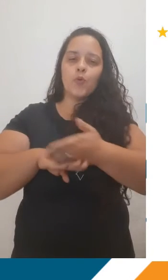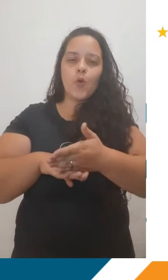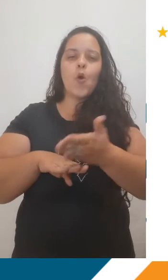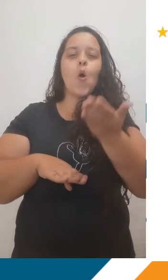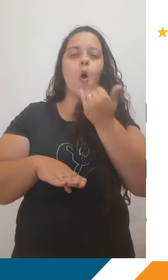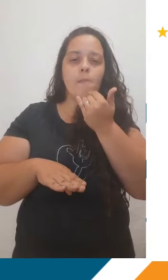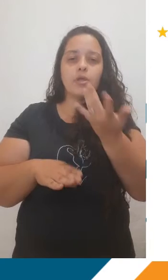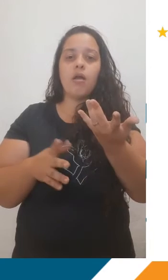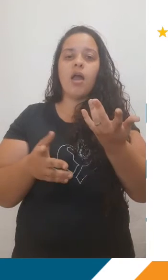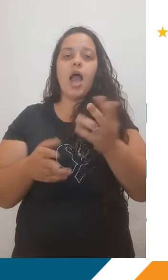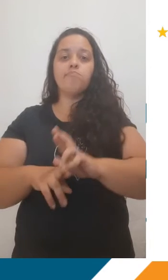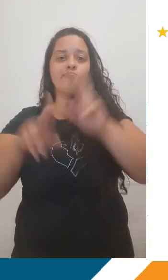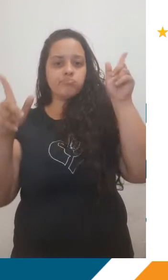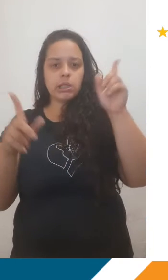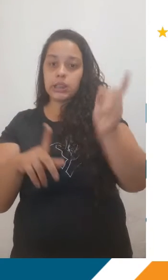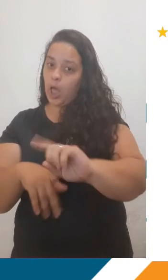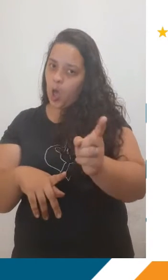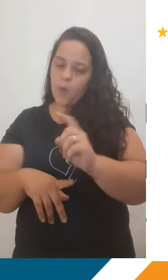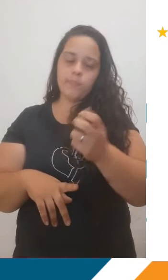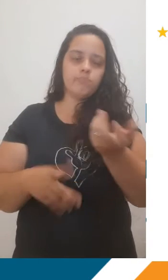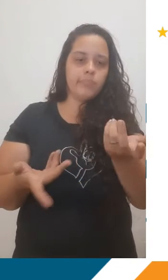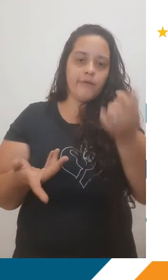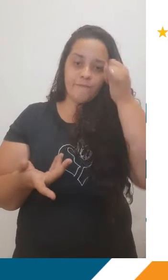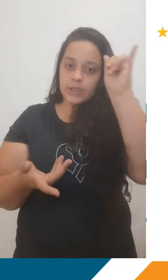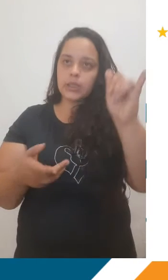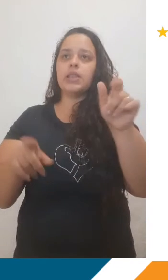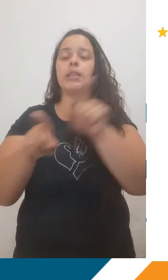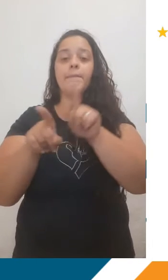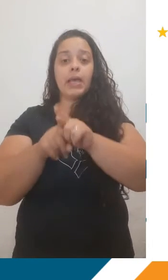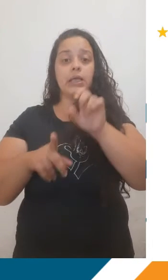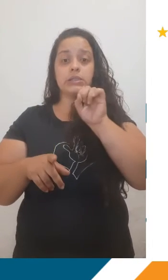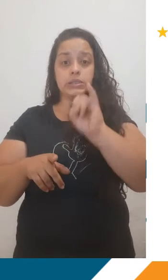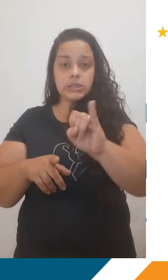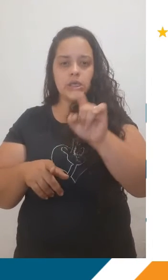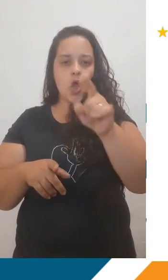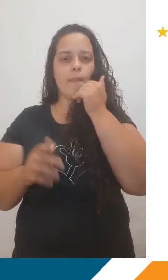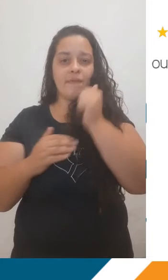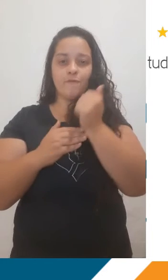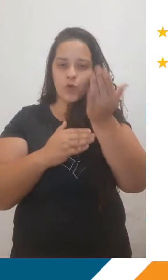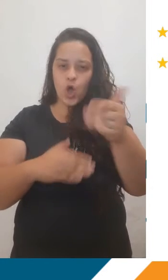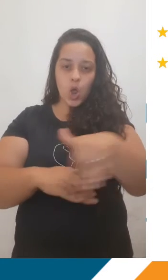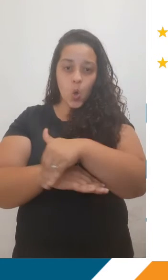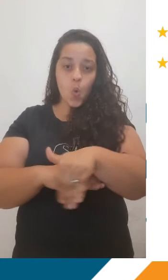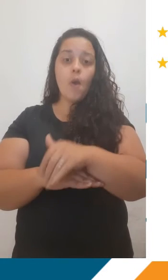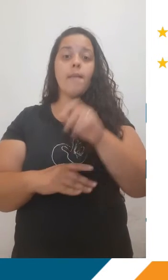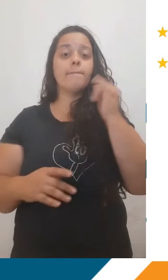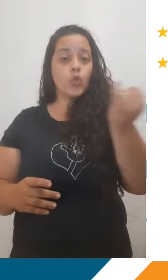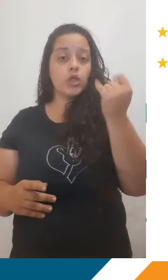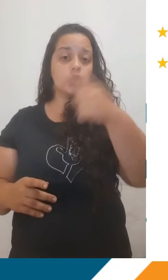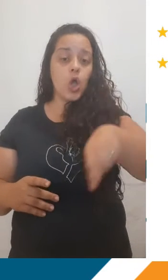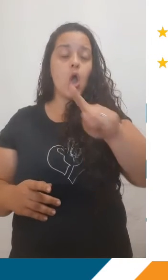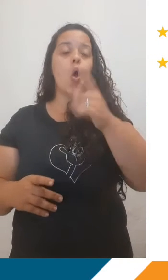comer. Se você for comer fora de casa, frequente um lugar conhecido. Bom,